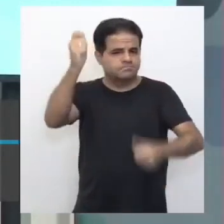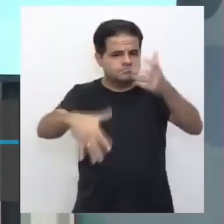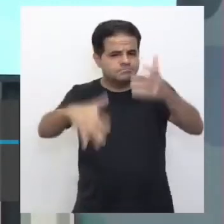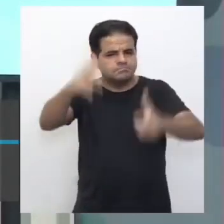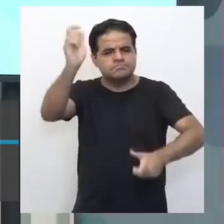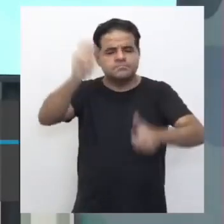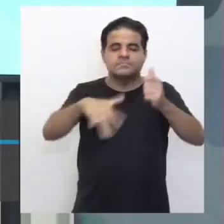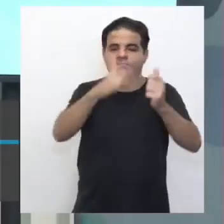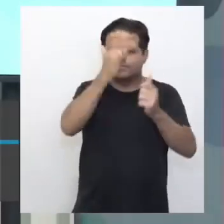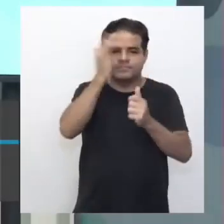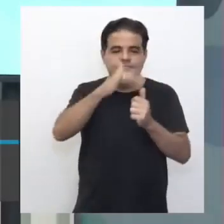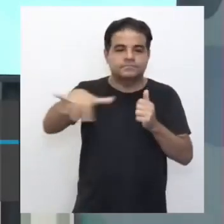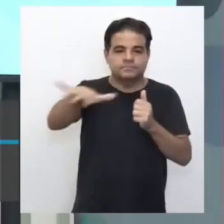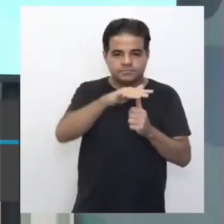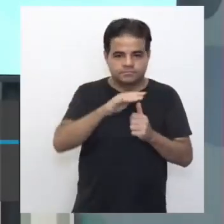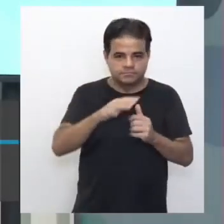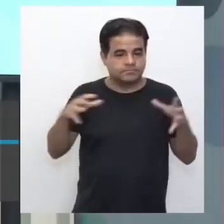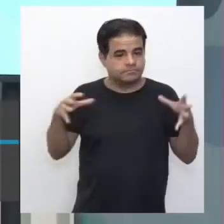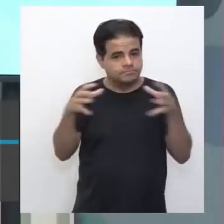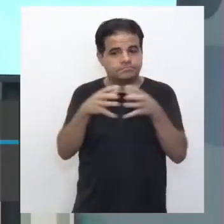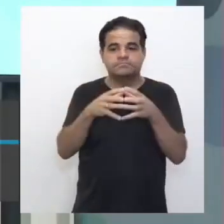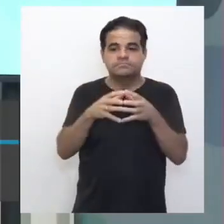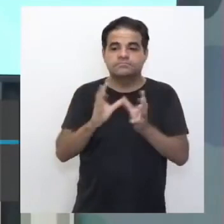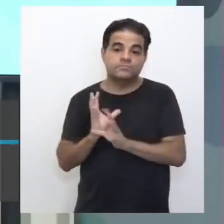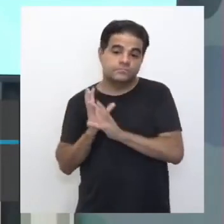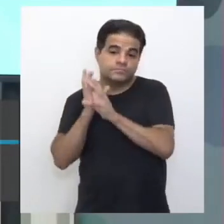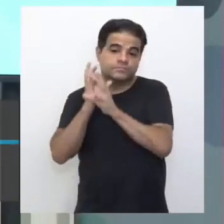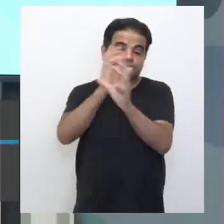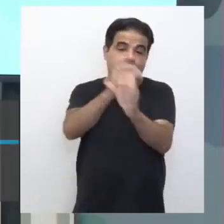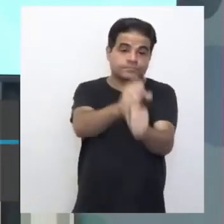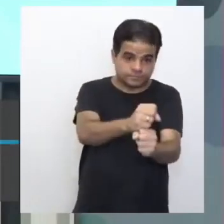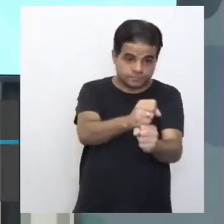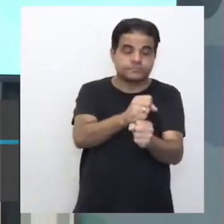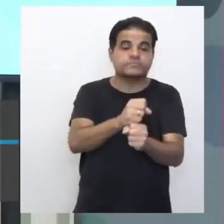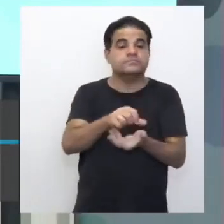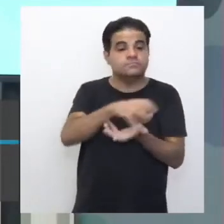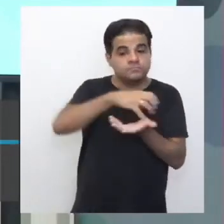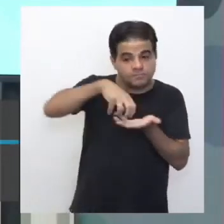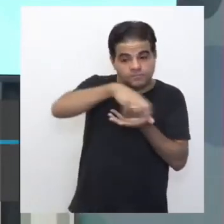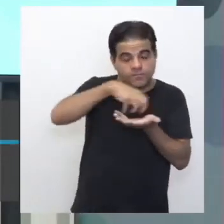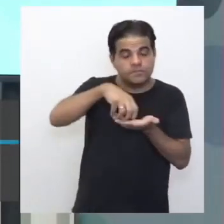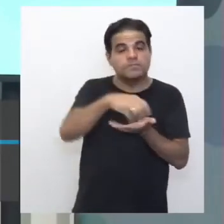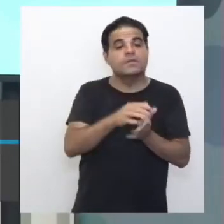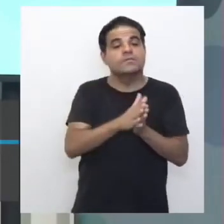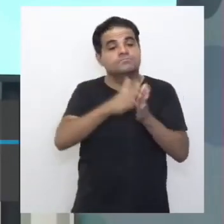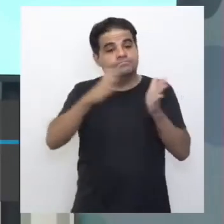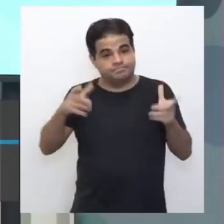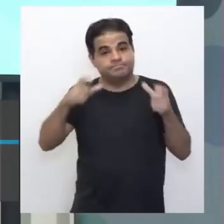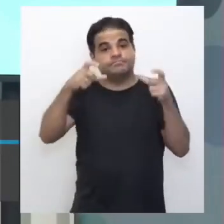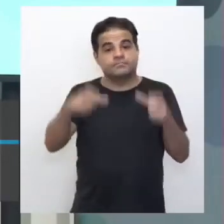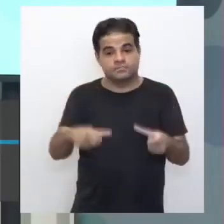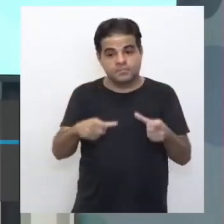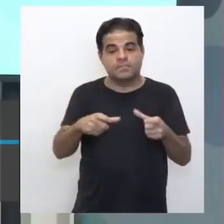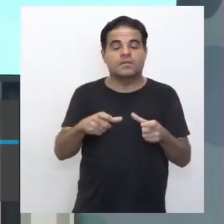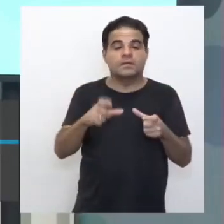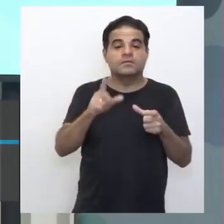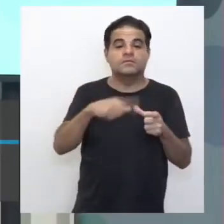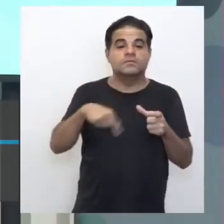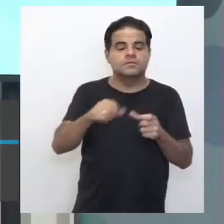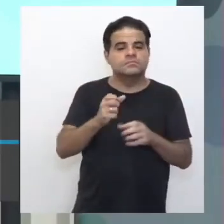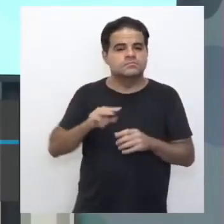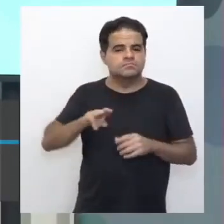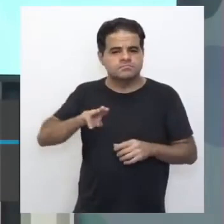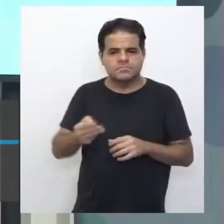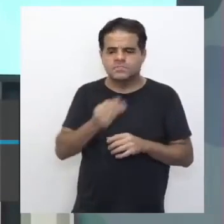né? A população absoluta, né? O total da população de uma área, de uma região. Então, ela é dada aí por